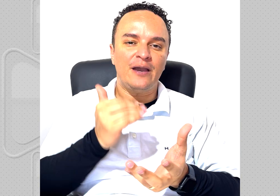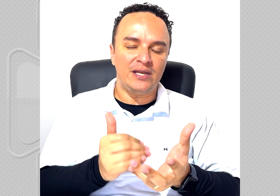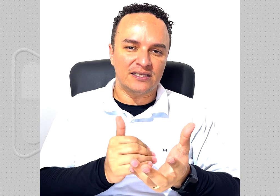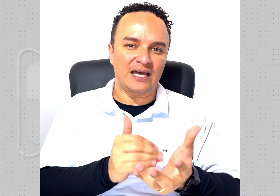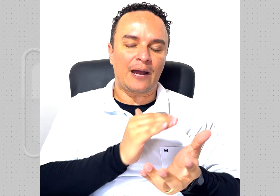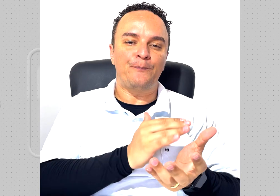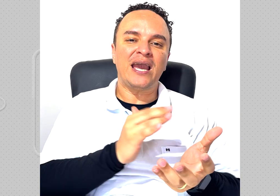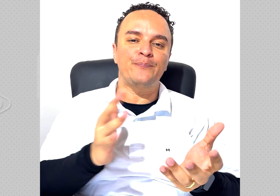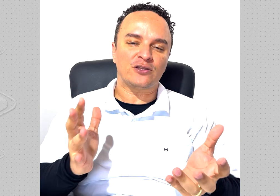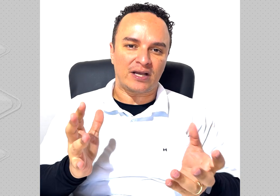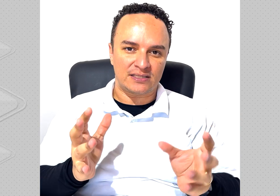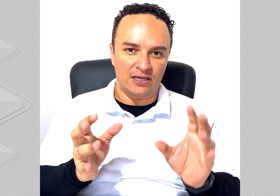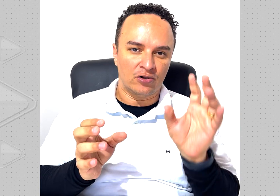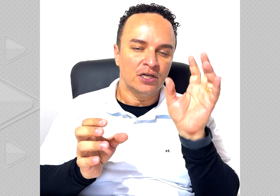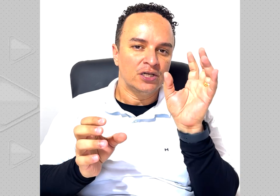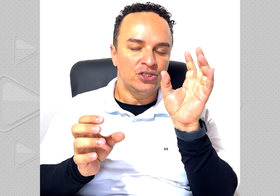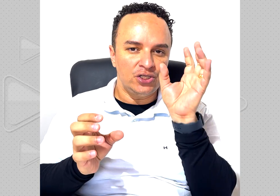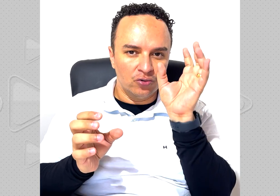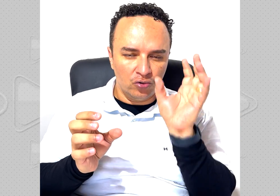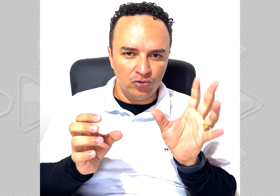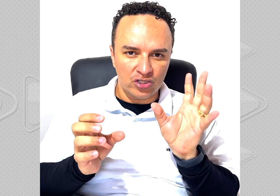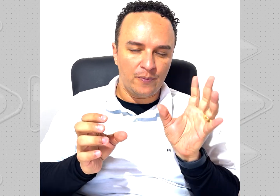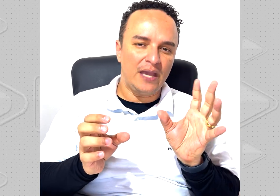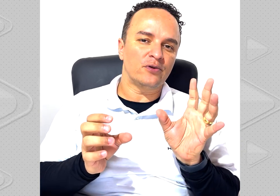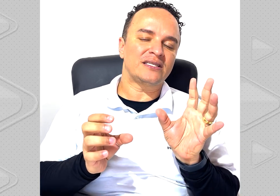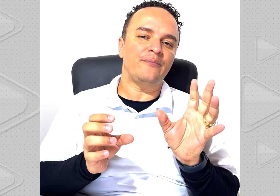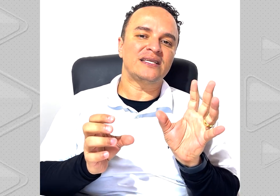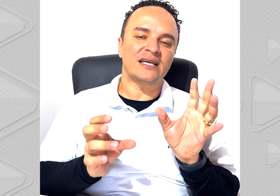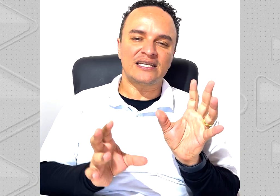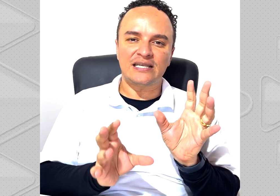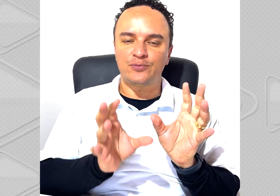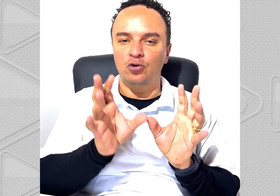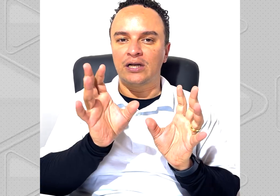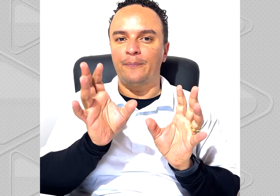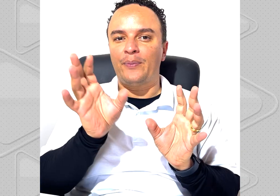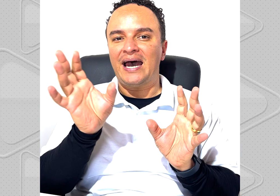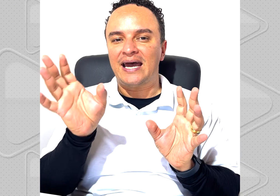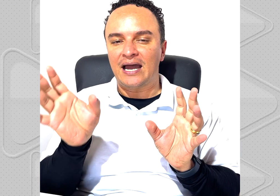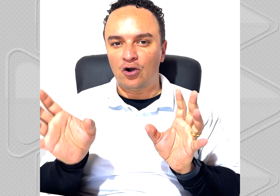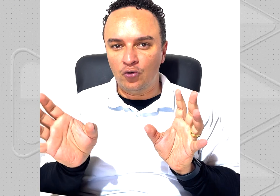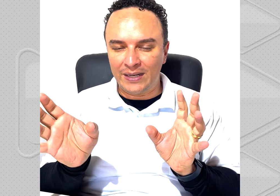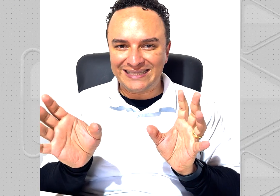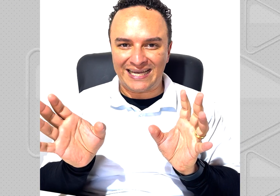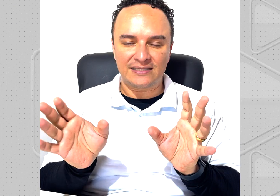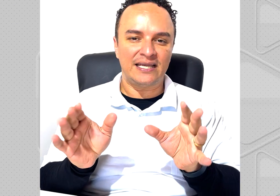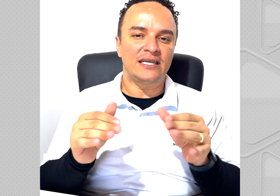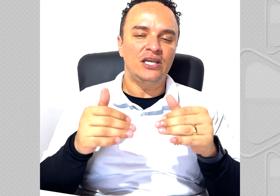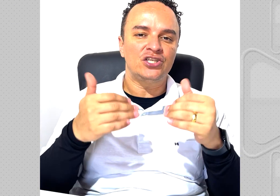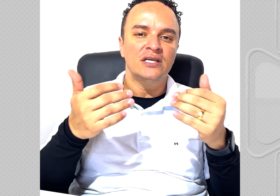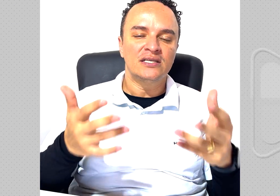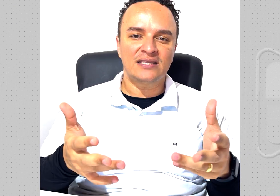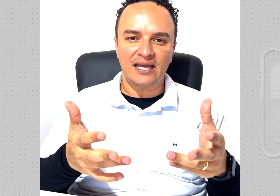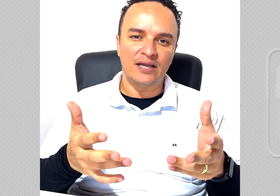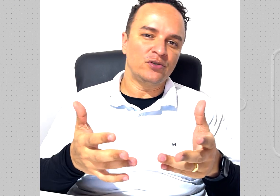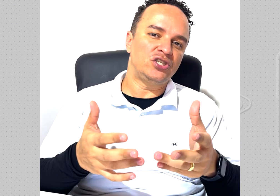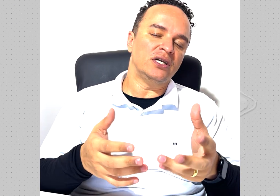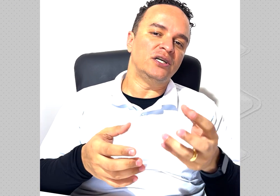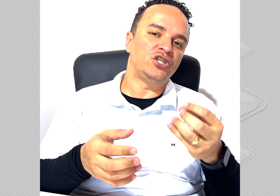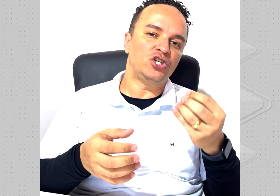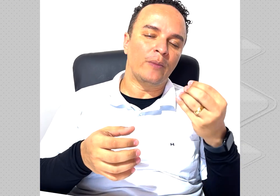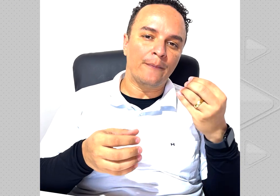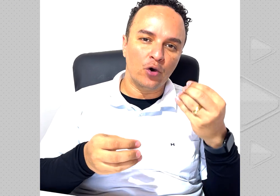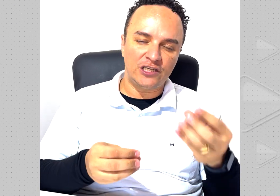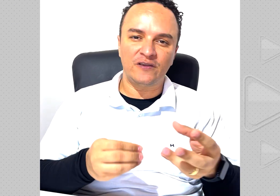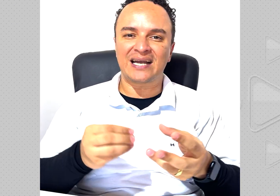Para viabilizar a perpetuação de um dos membros da mesa receptora para o mandato seguinte estaremos